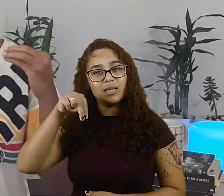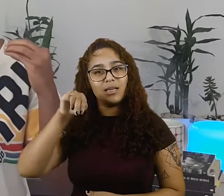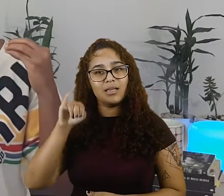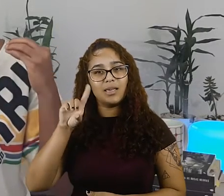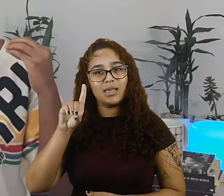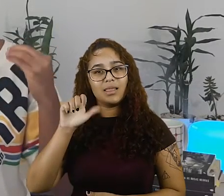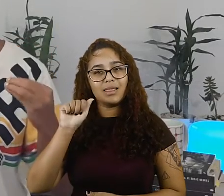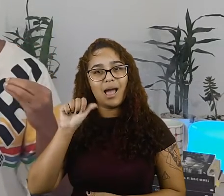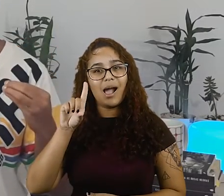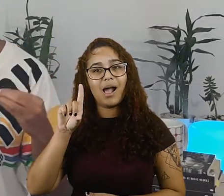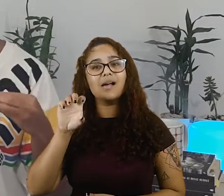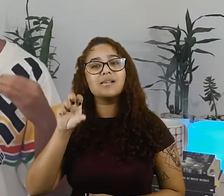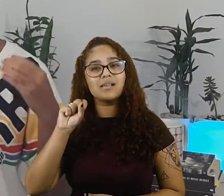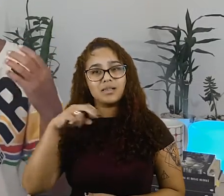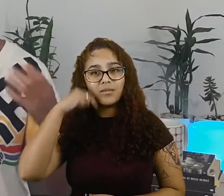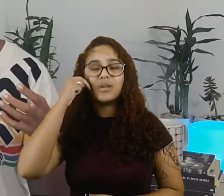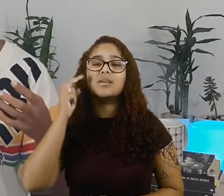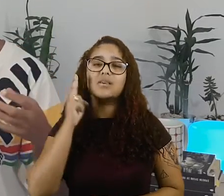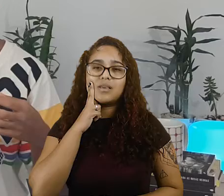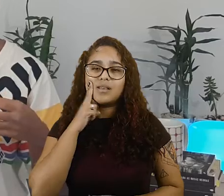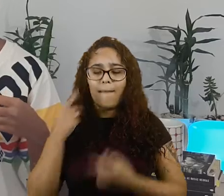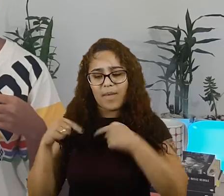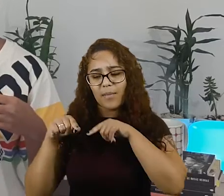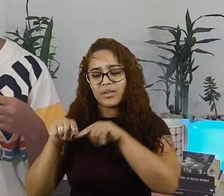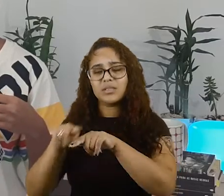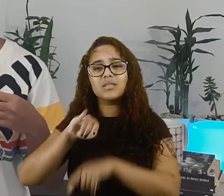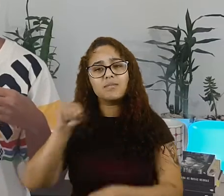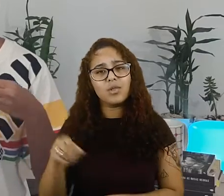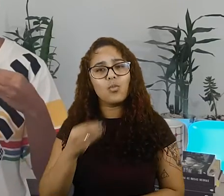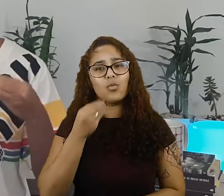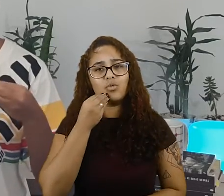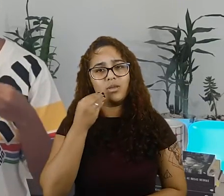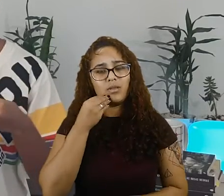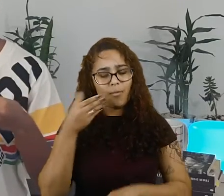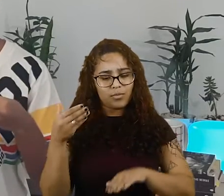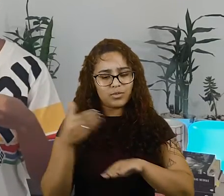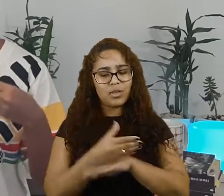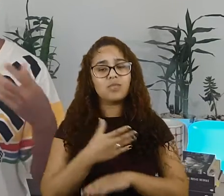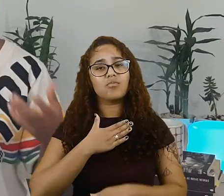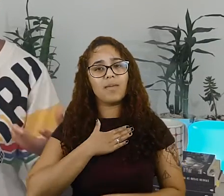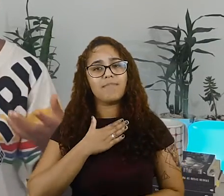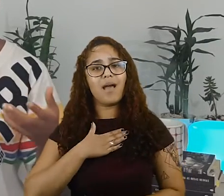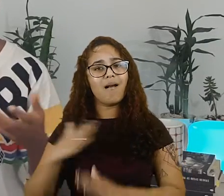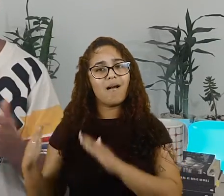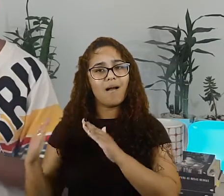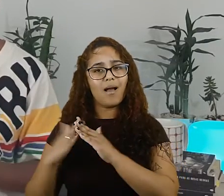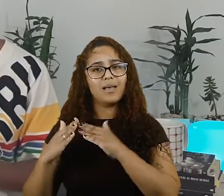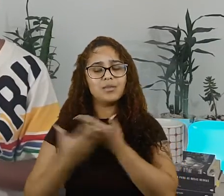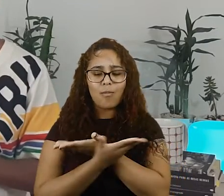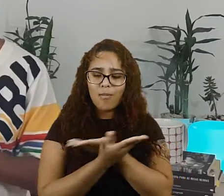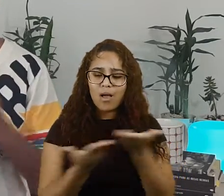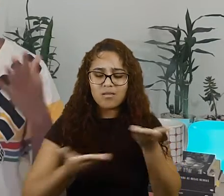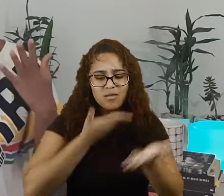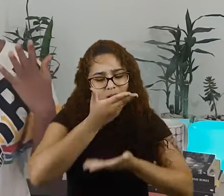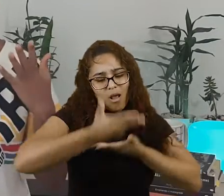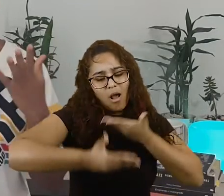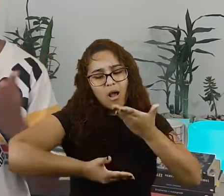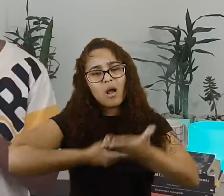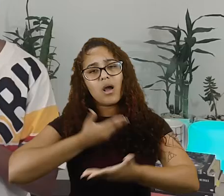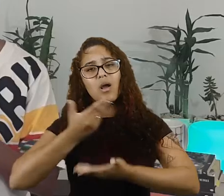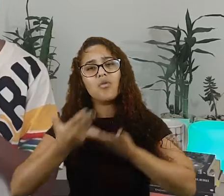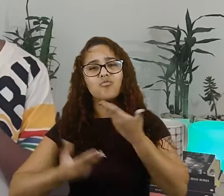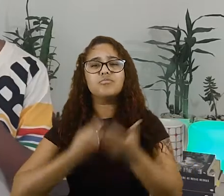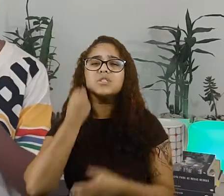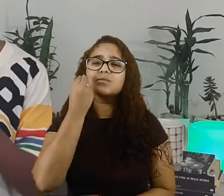Festival Latinidades Pretas pela parceria, pela oportunidade de estar aqui, né, na minha